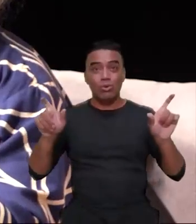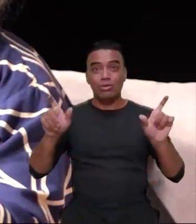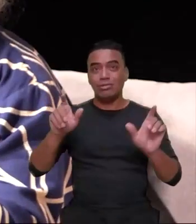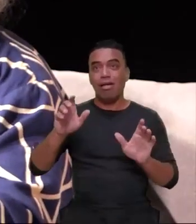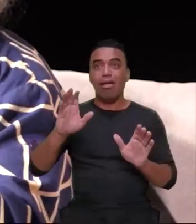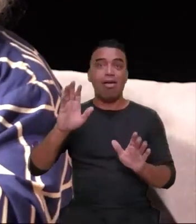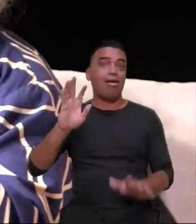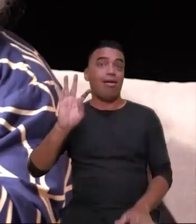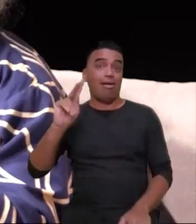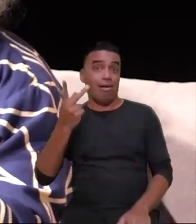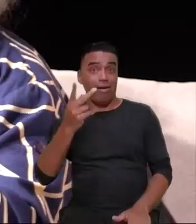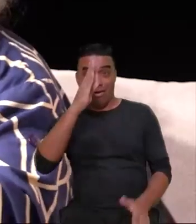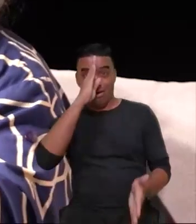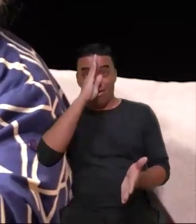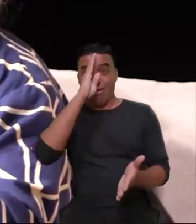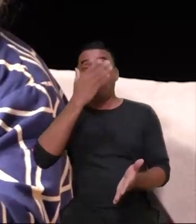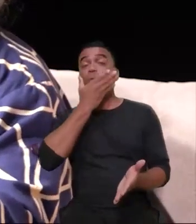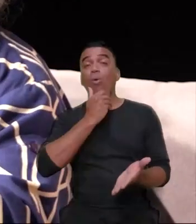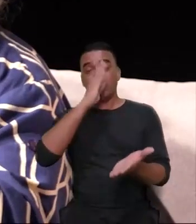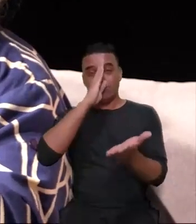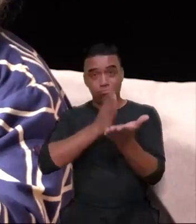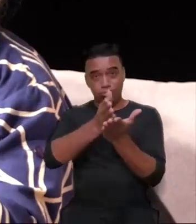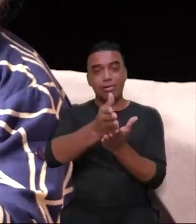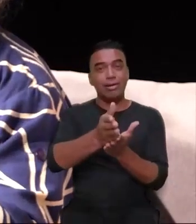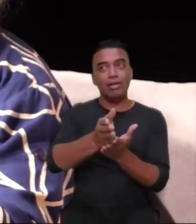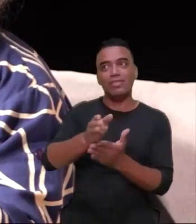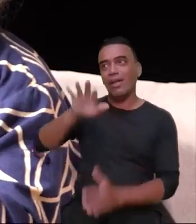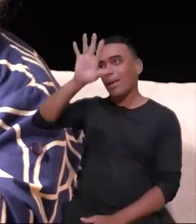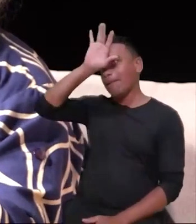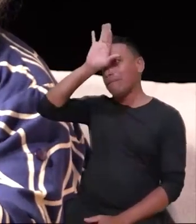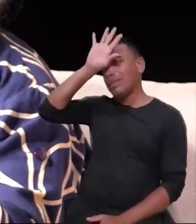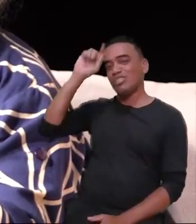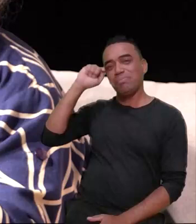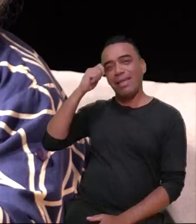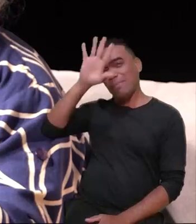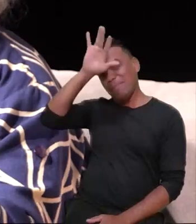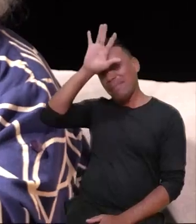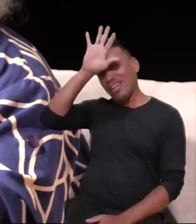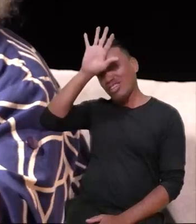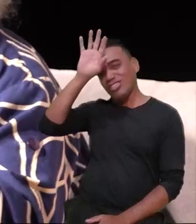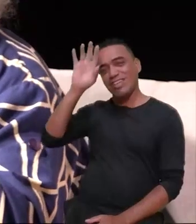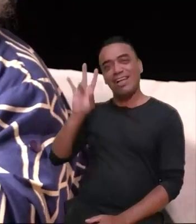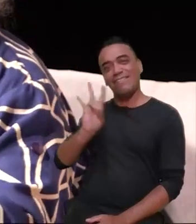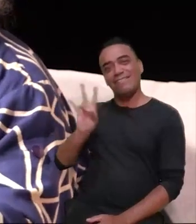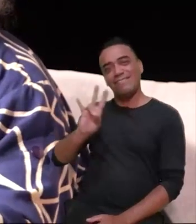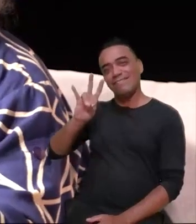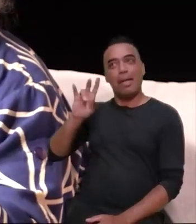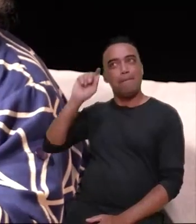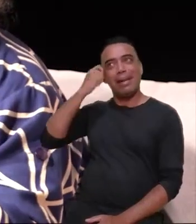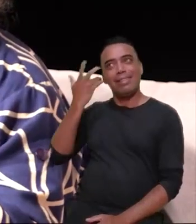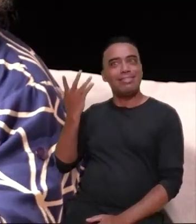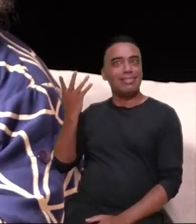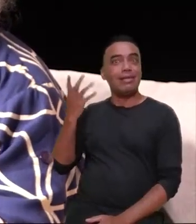héteros, mas mesmo, como você fala, o bicha preta, que você mesmo usou esse termo, tem uma carga